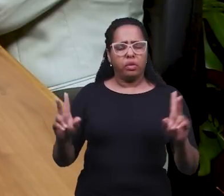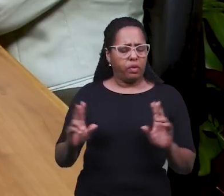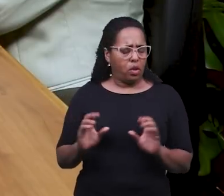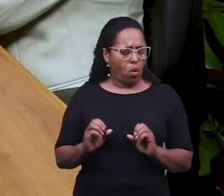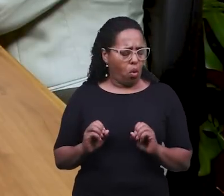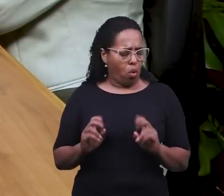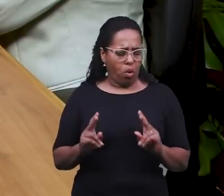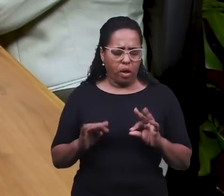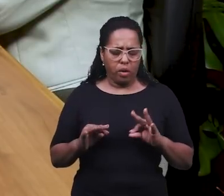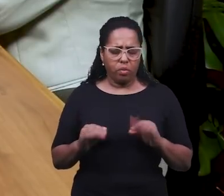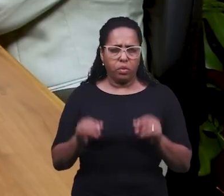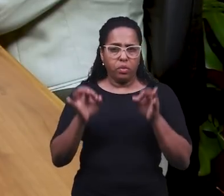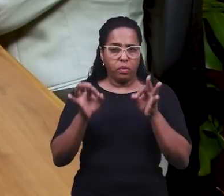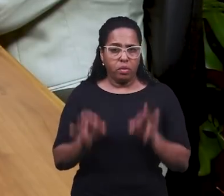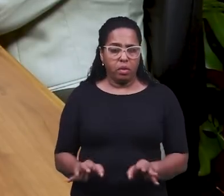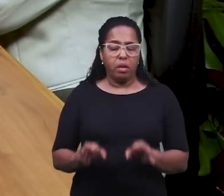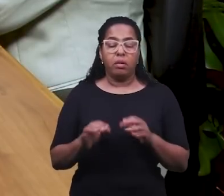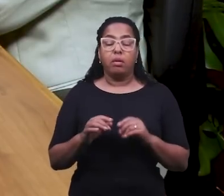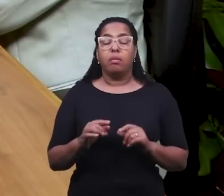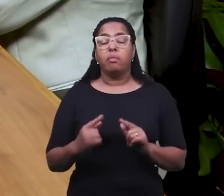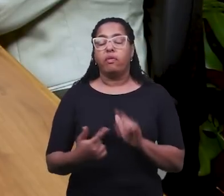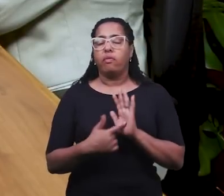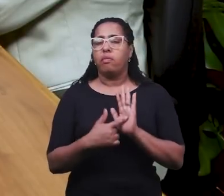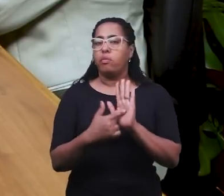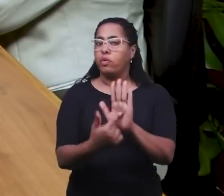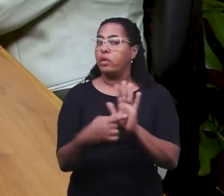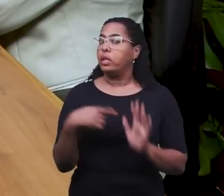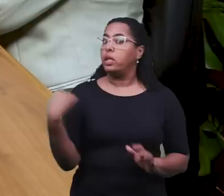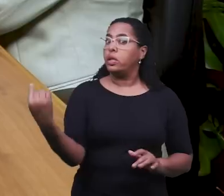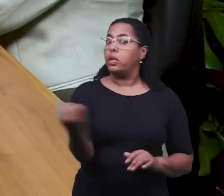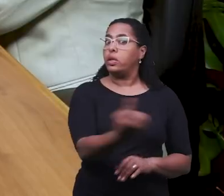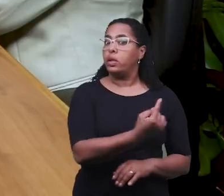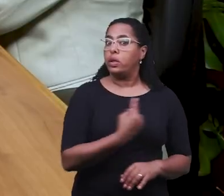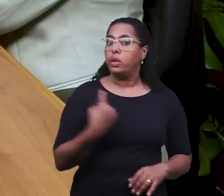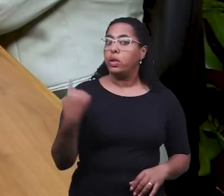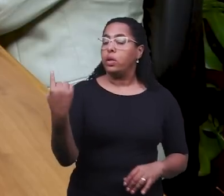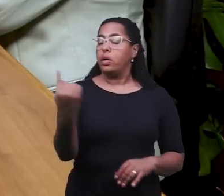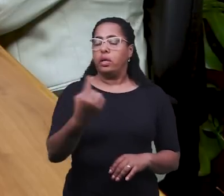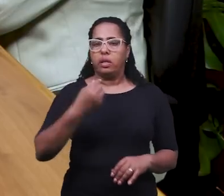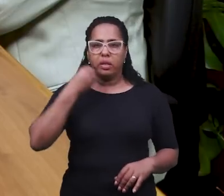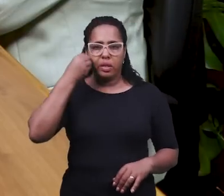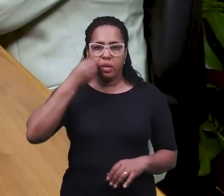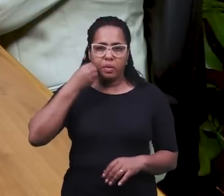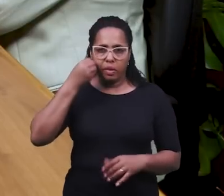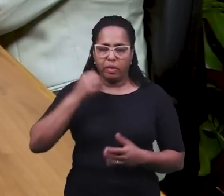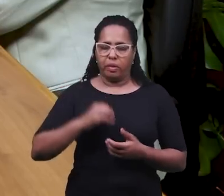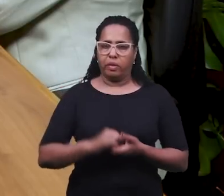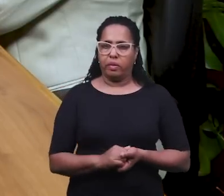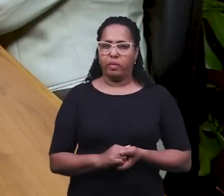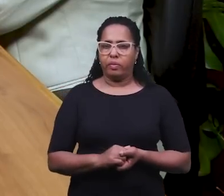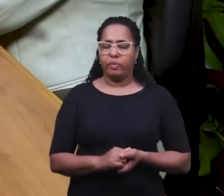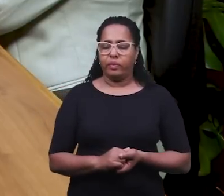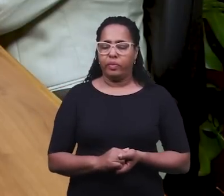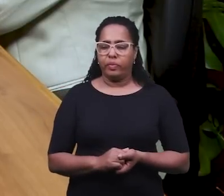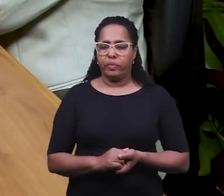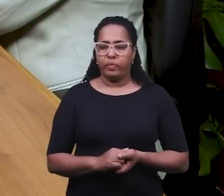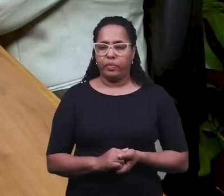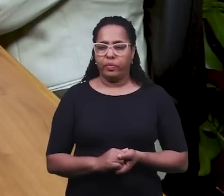diferente. Está tudo certo. Agora eu vou falar um pouco da nossa experiência. Nós falamos aqui de Bíblia, da nossa